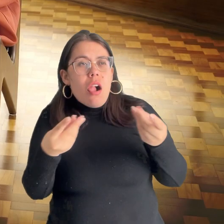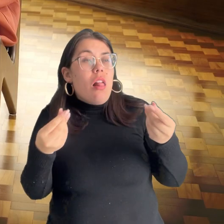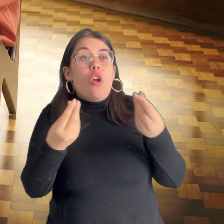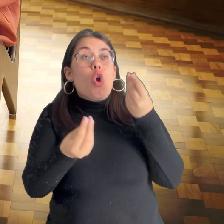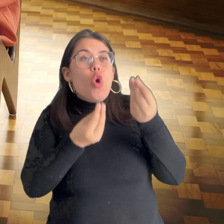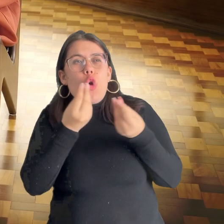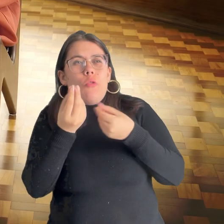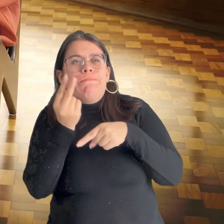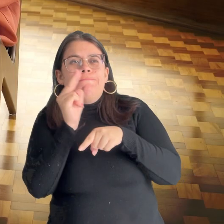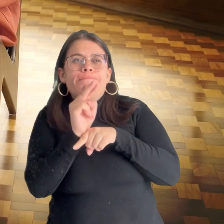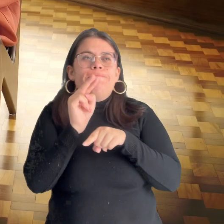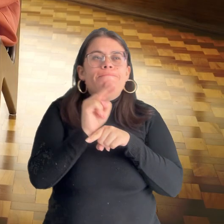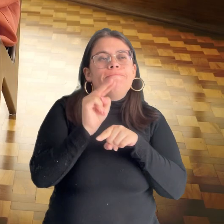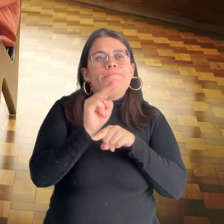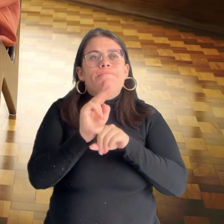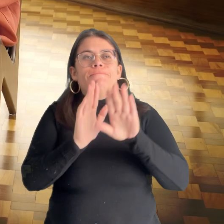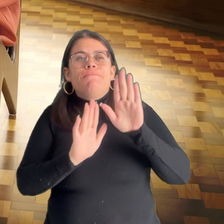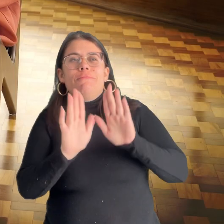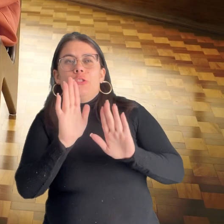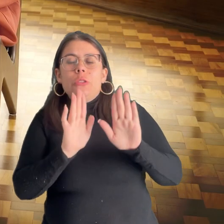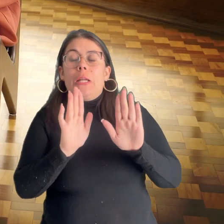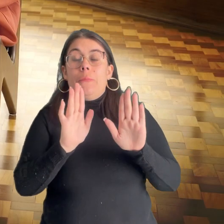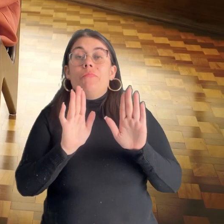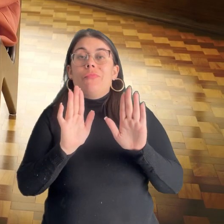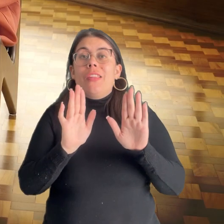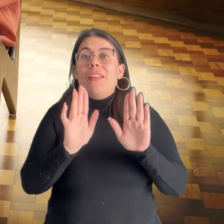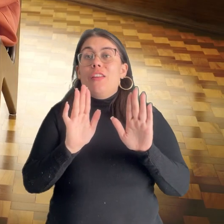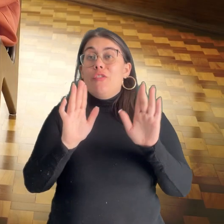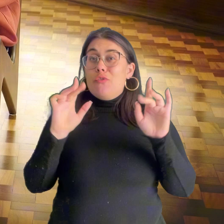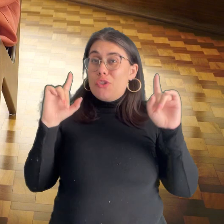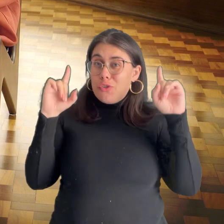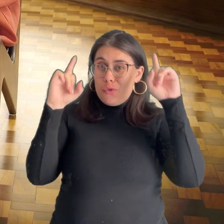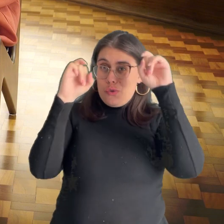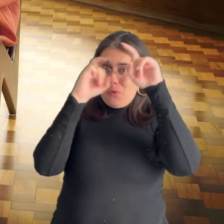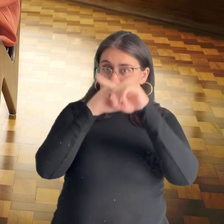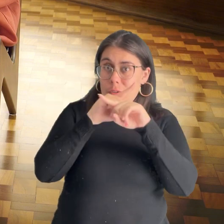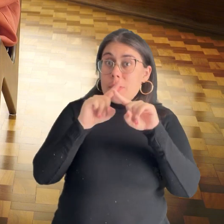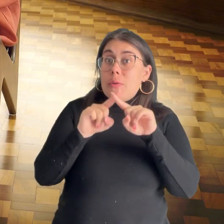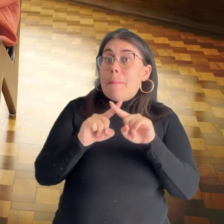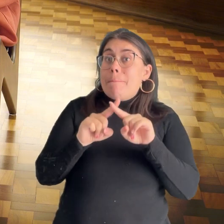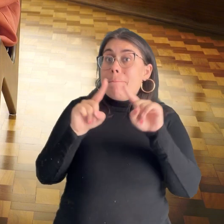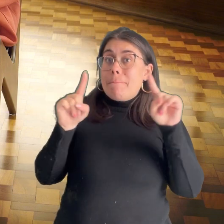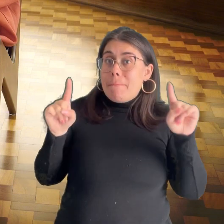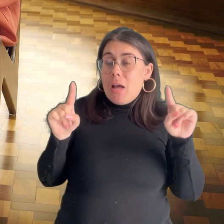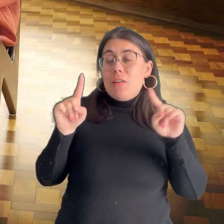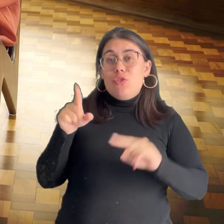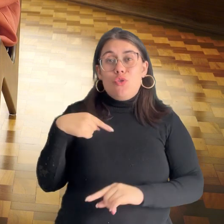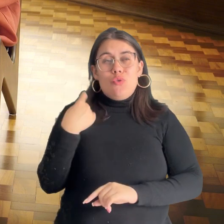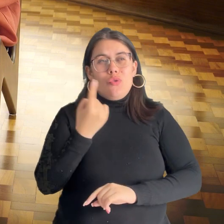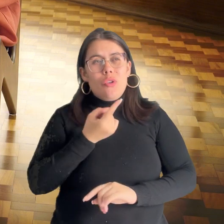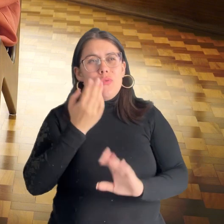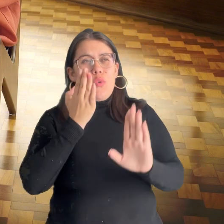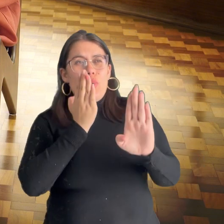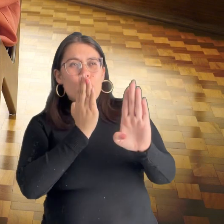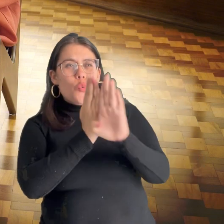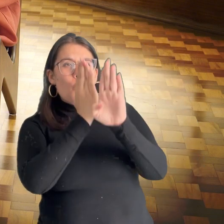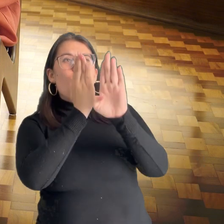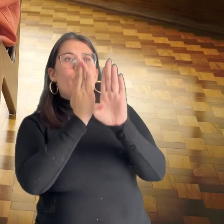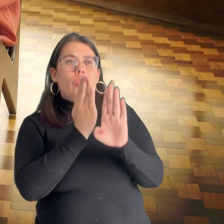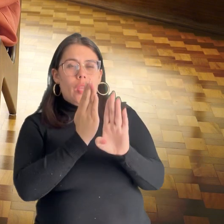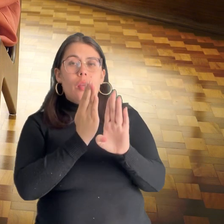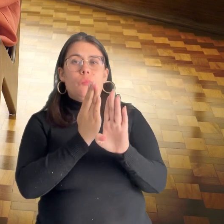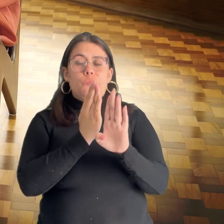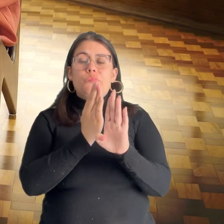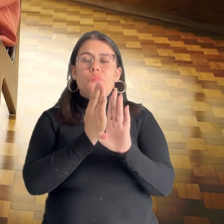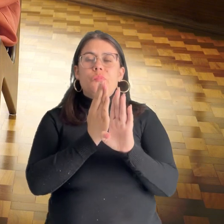Esses desafios mais teóricos foram, por um lado, que nós fomos descobrindo que houve uma